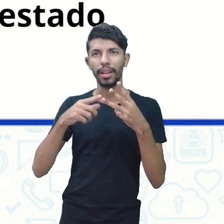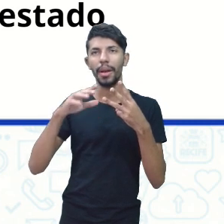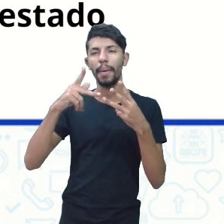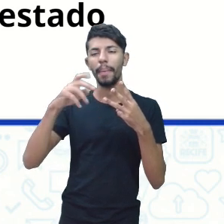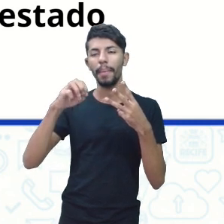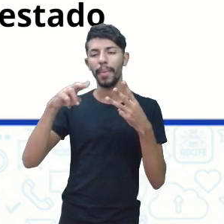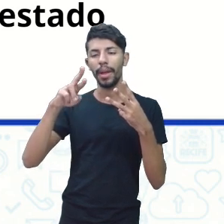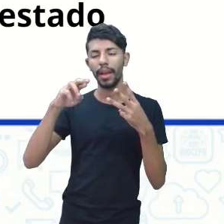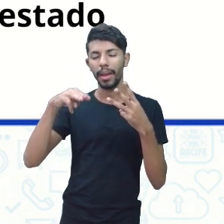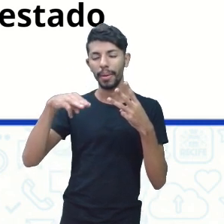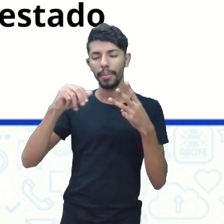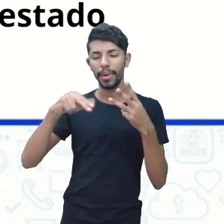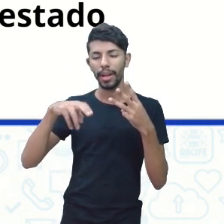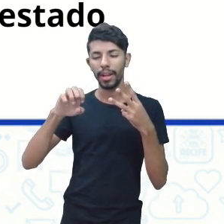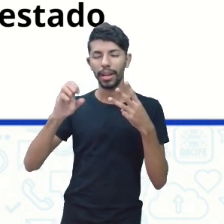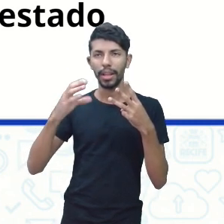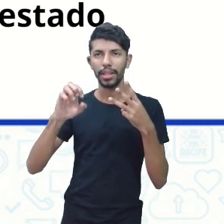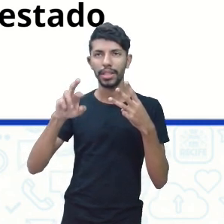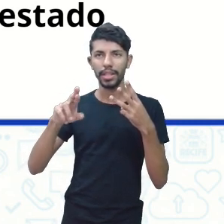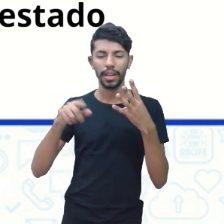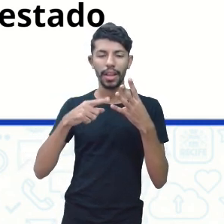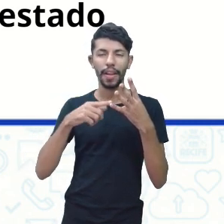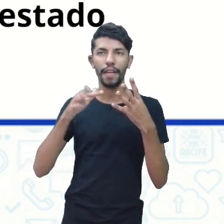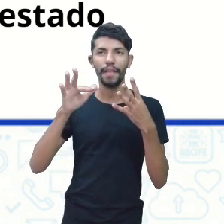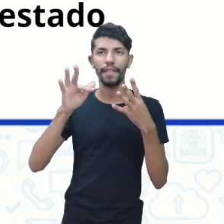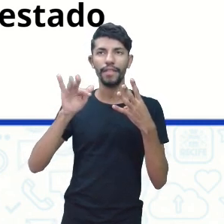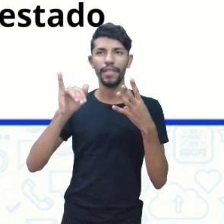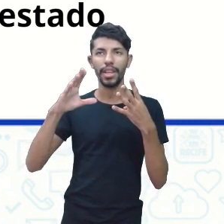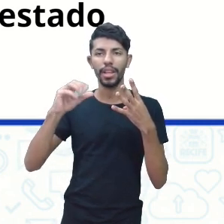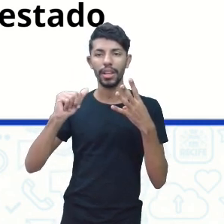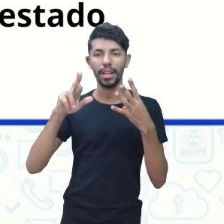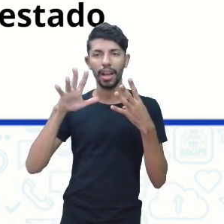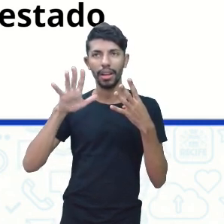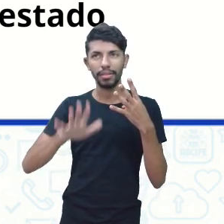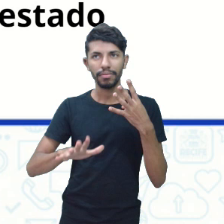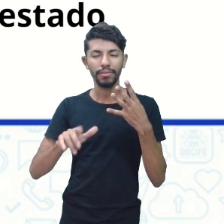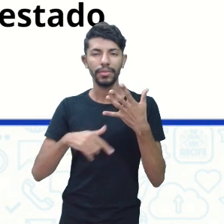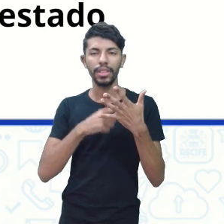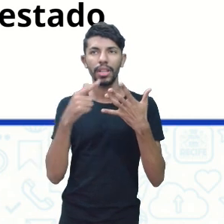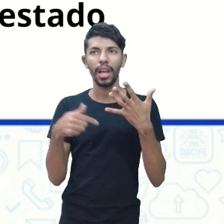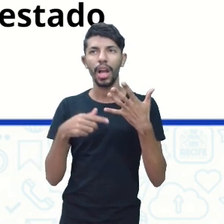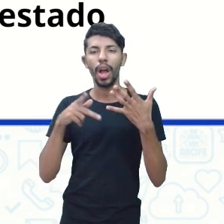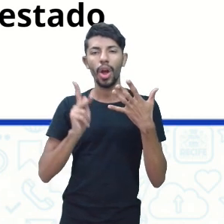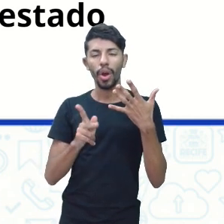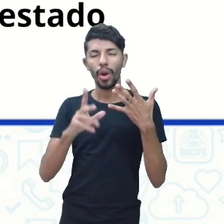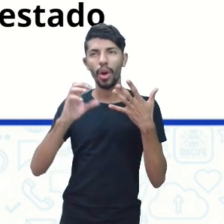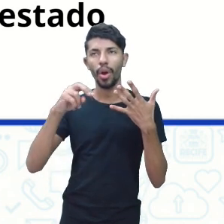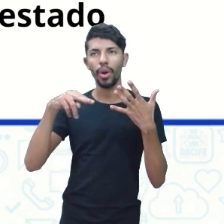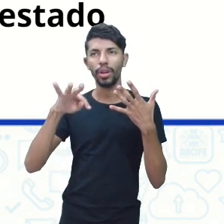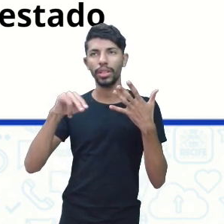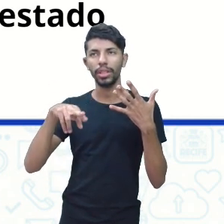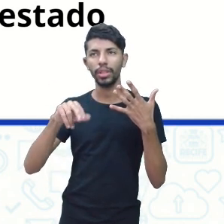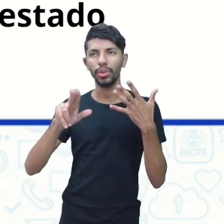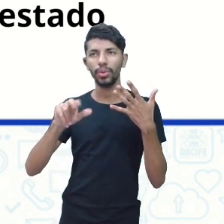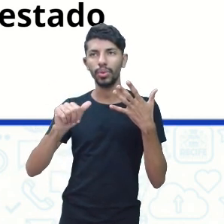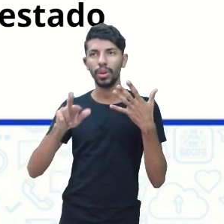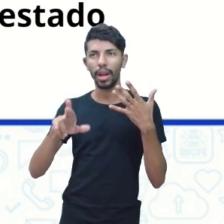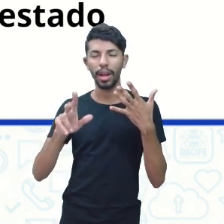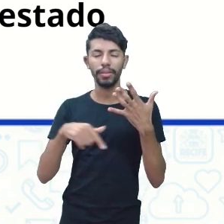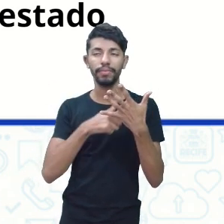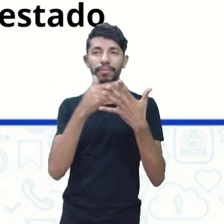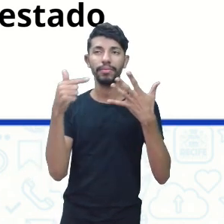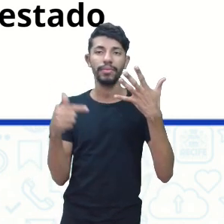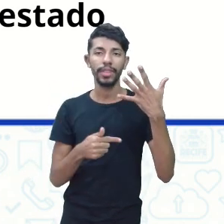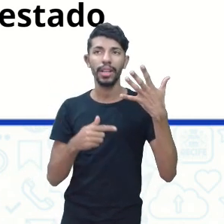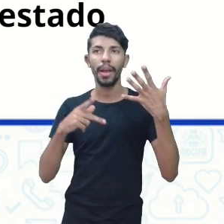continuar, parecer, tornar-se e todos que, em determinado contexto, expressem qualidade ou